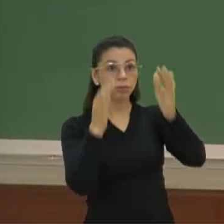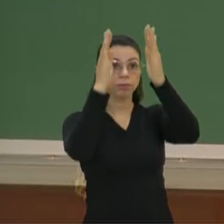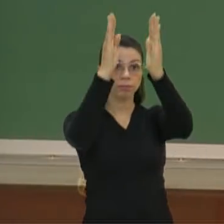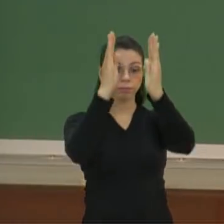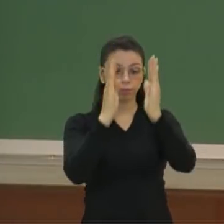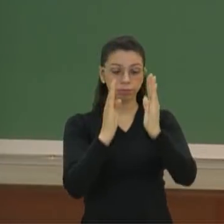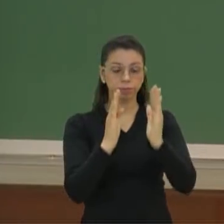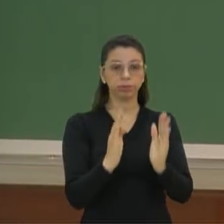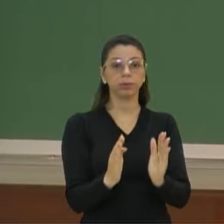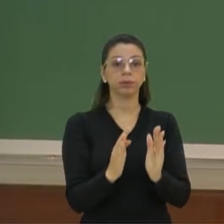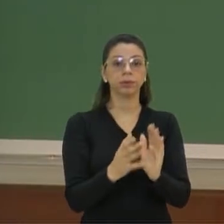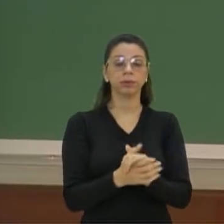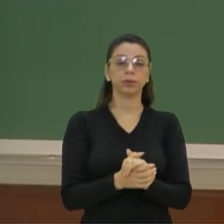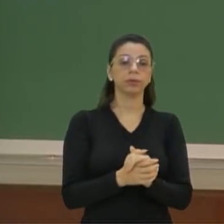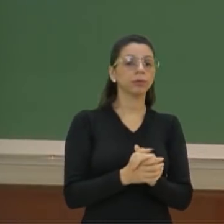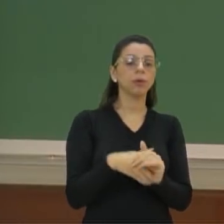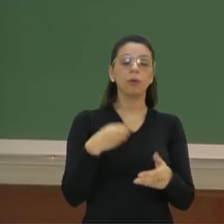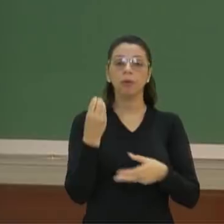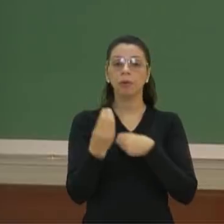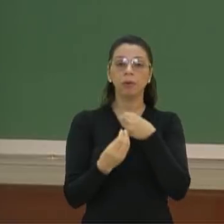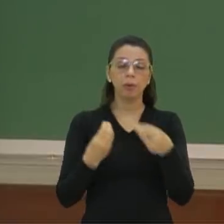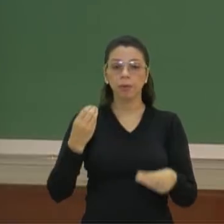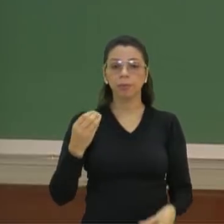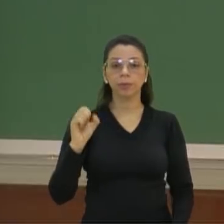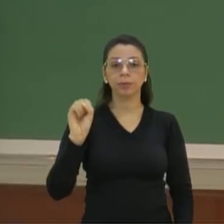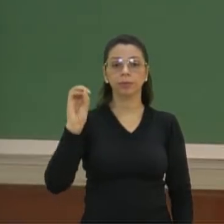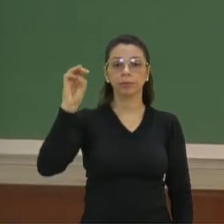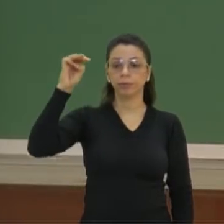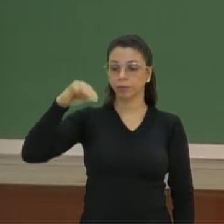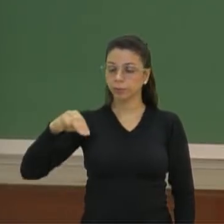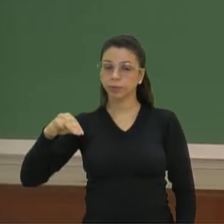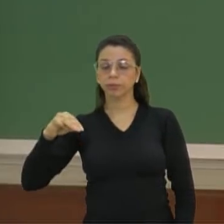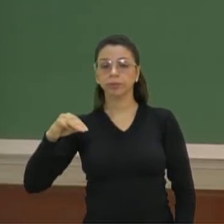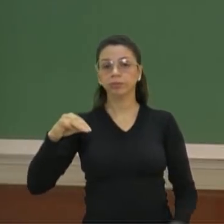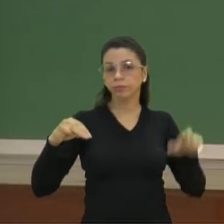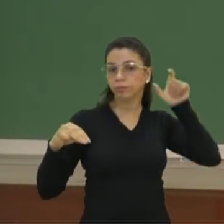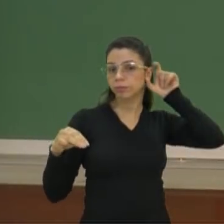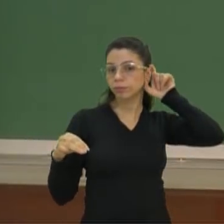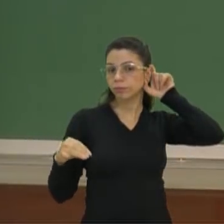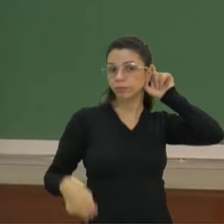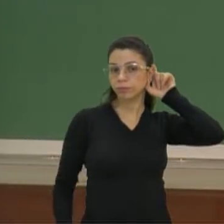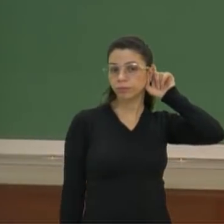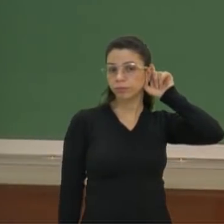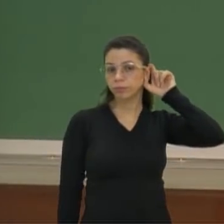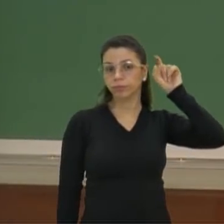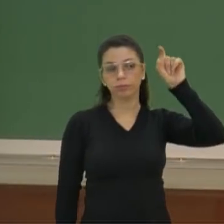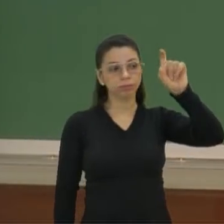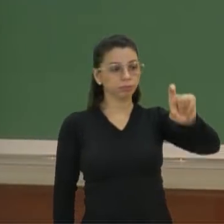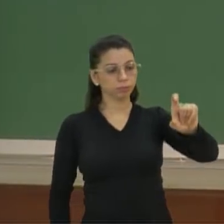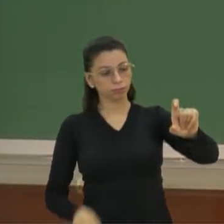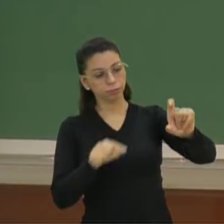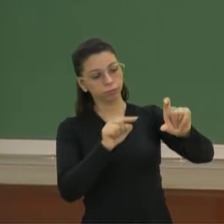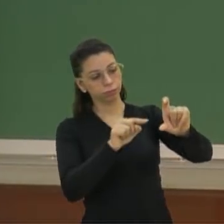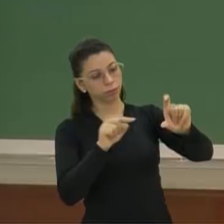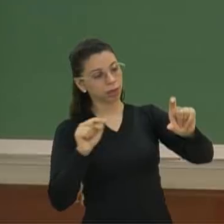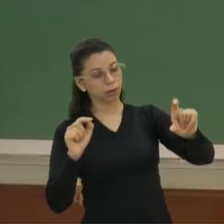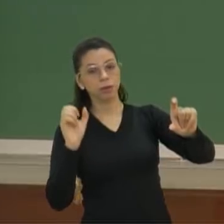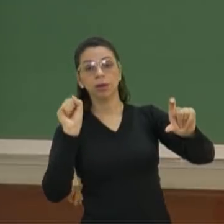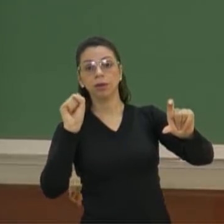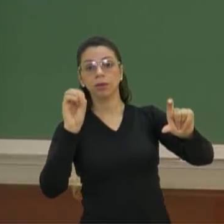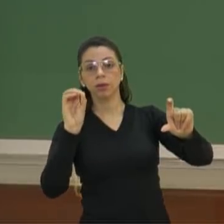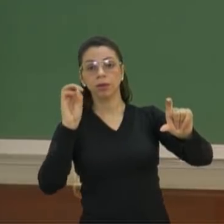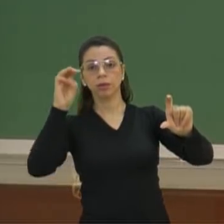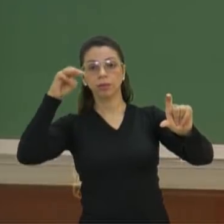sequência, desse caminho da onda sonora, entrando na nossa orelha e percorrendo as suas estruturas. E aqui a